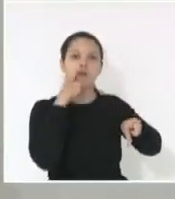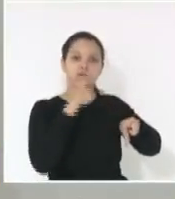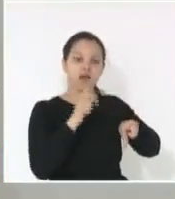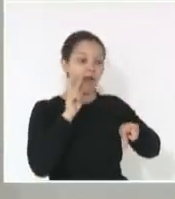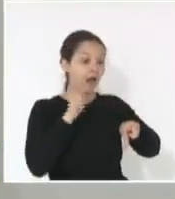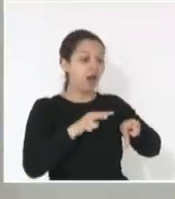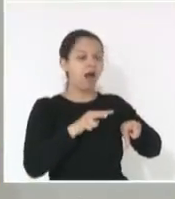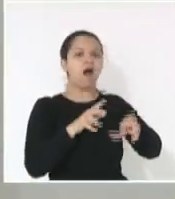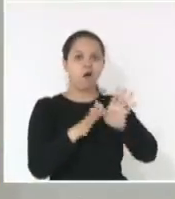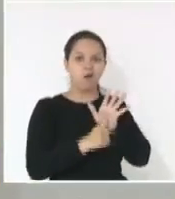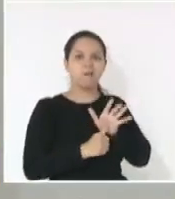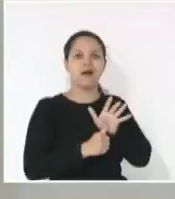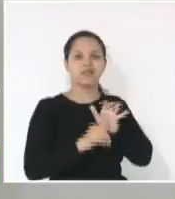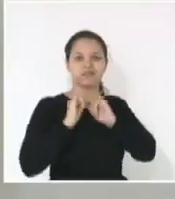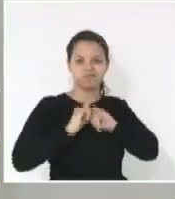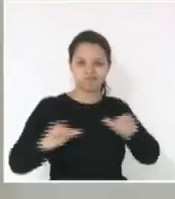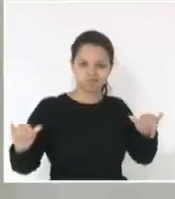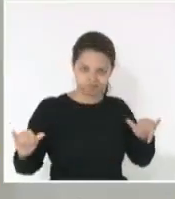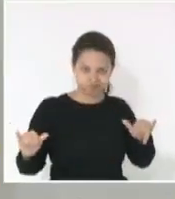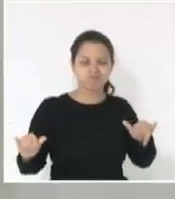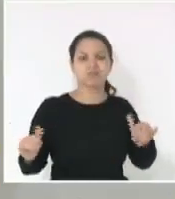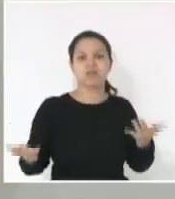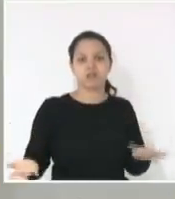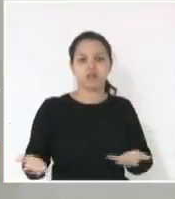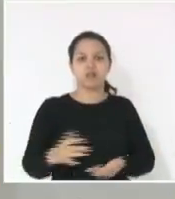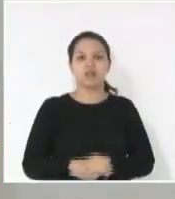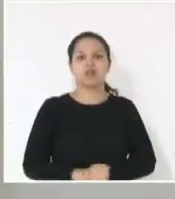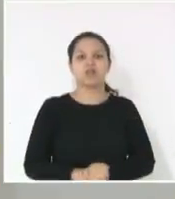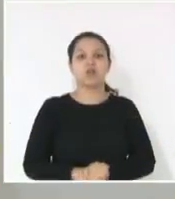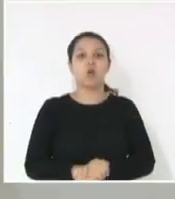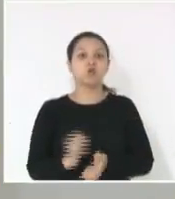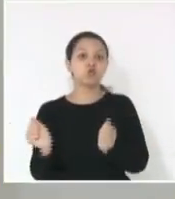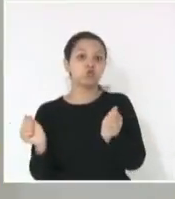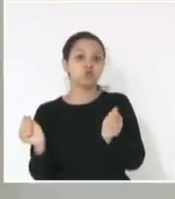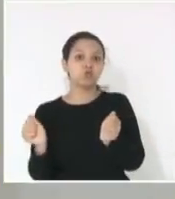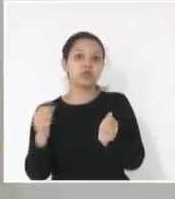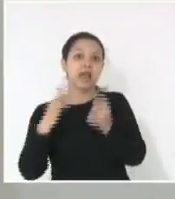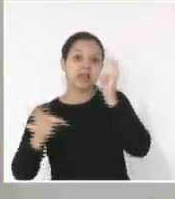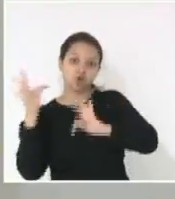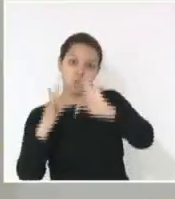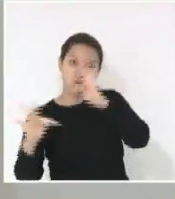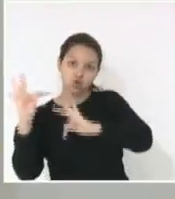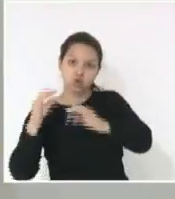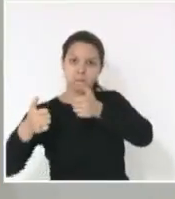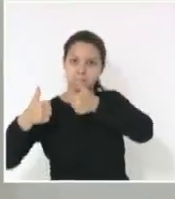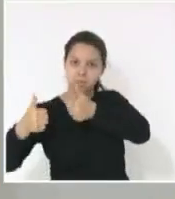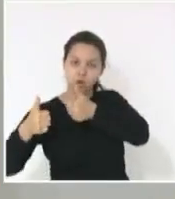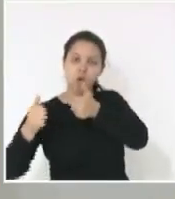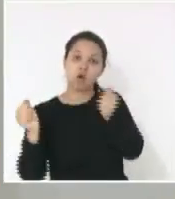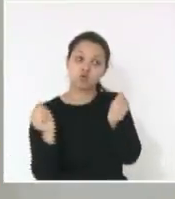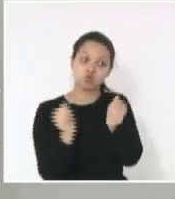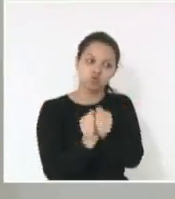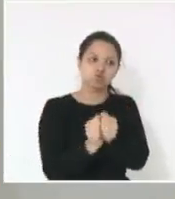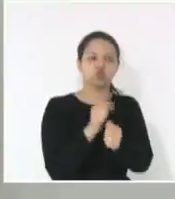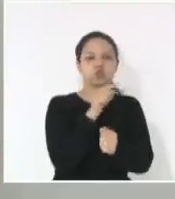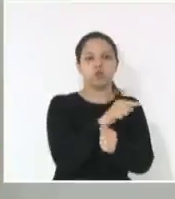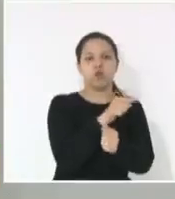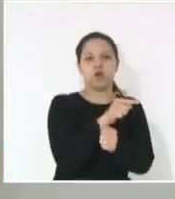Então, utilizando, juntando a tecnologia, com bons profissionais que nós